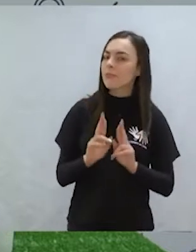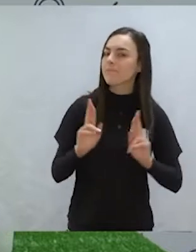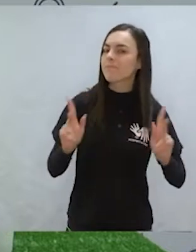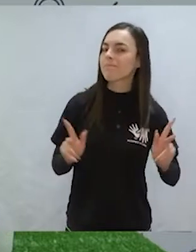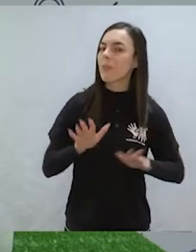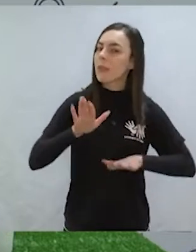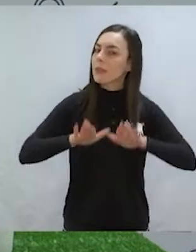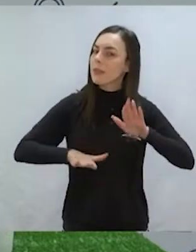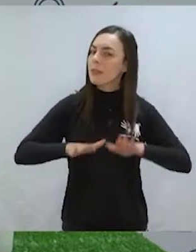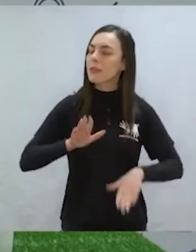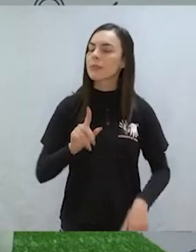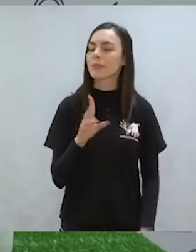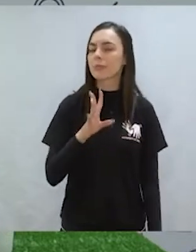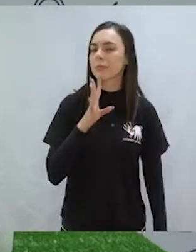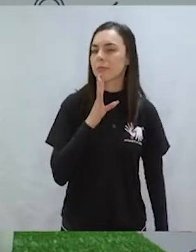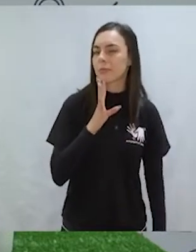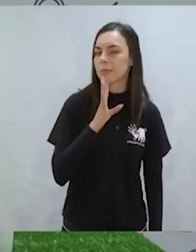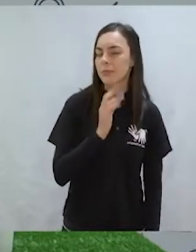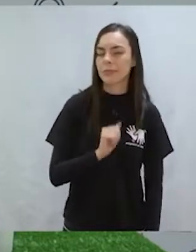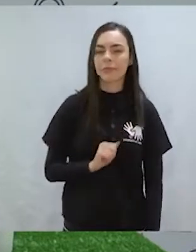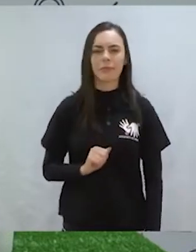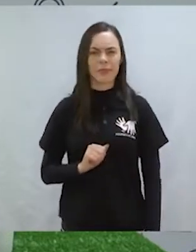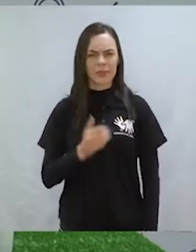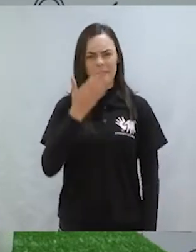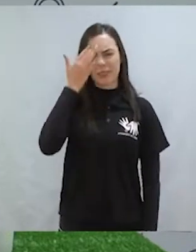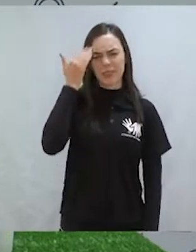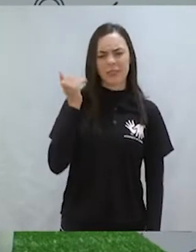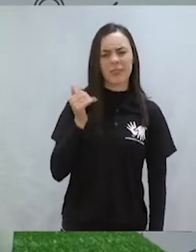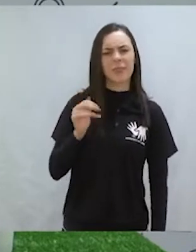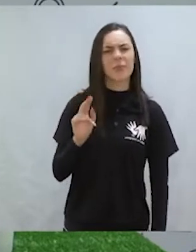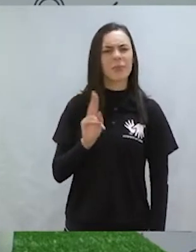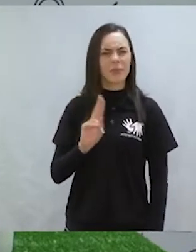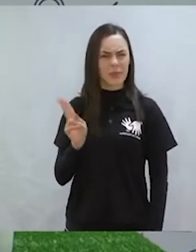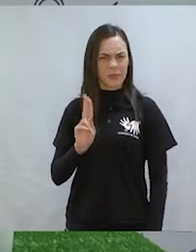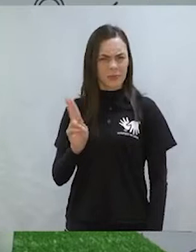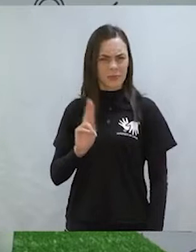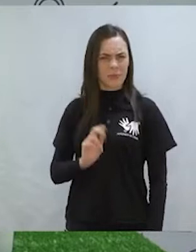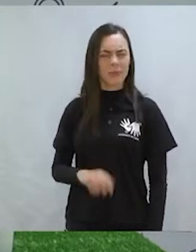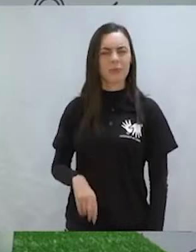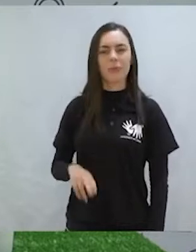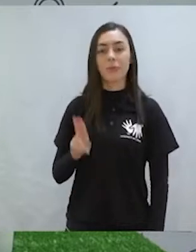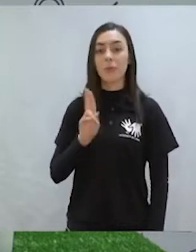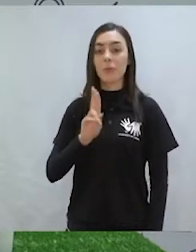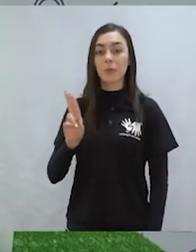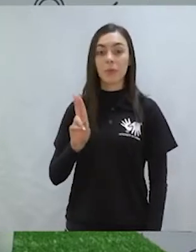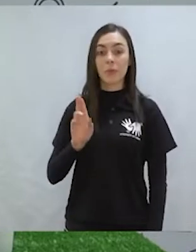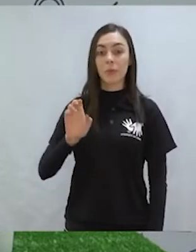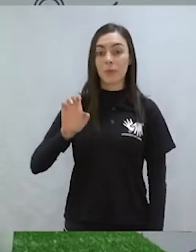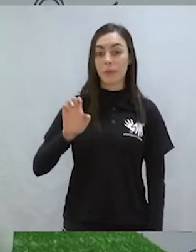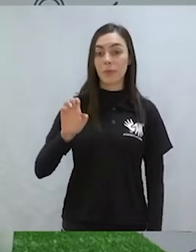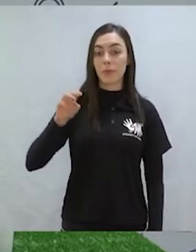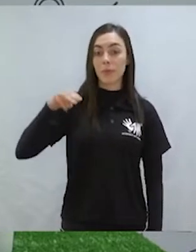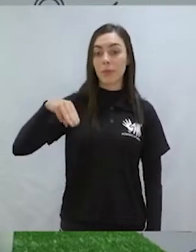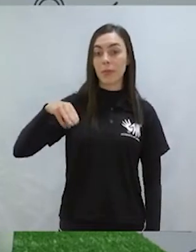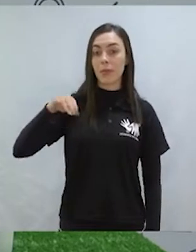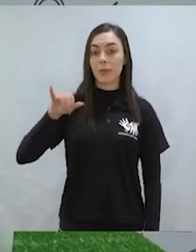diferente que você já deve ter ouvido falar. Sabe que boneca é essa? É a boneca